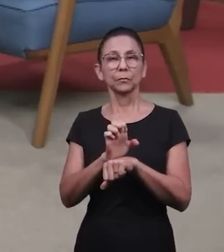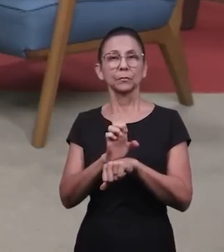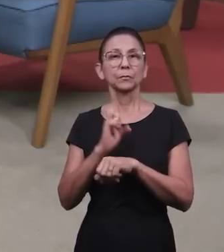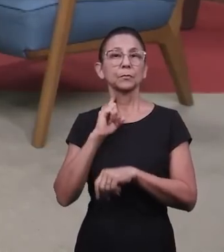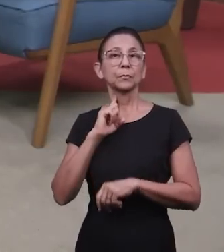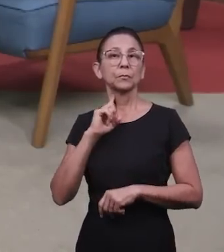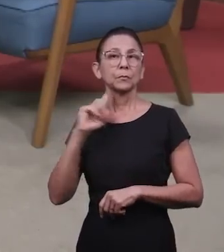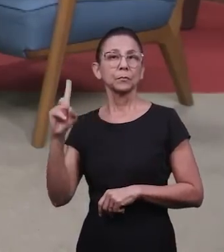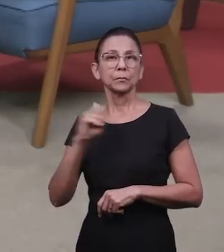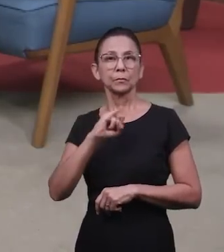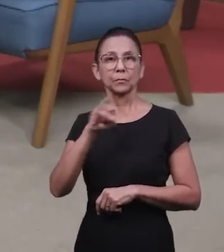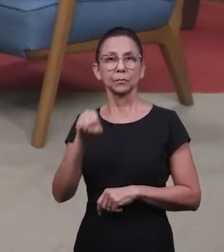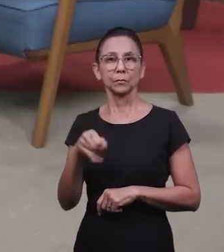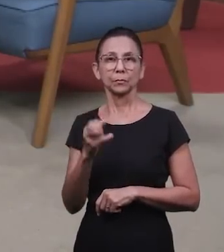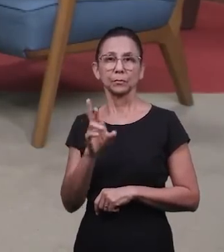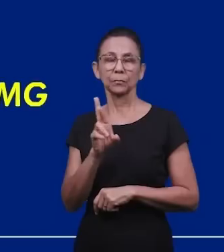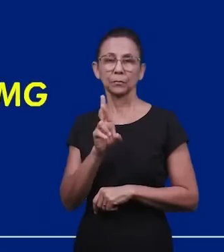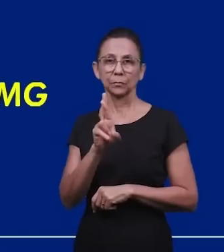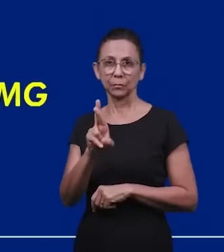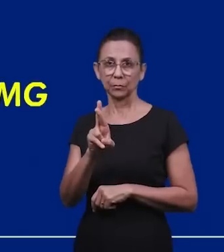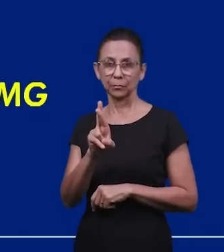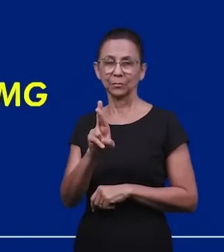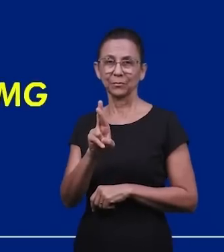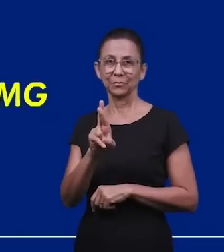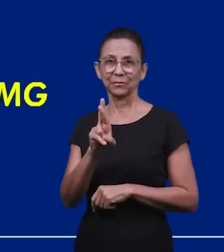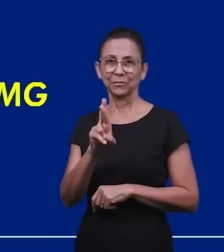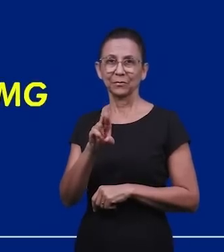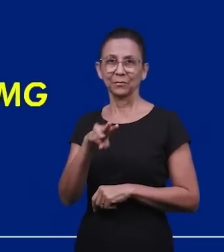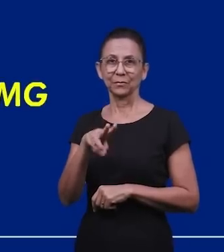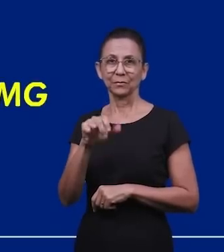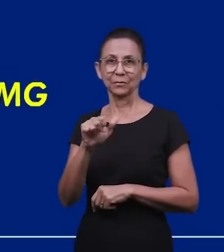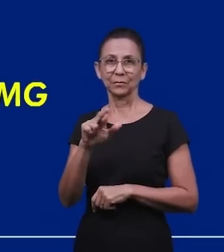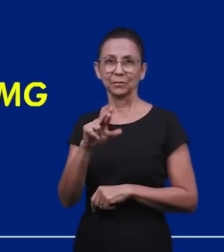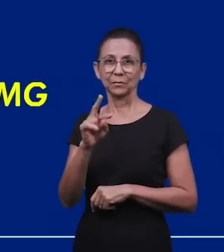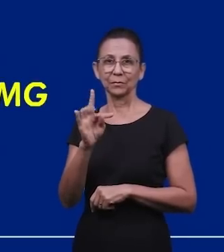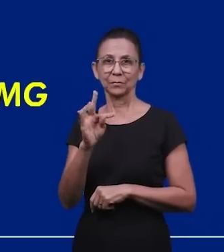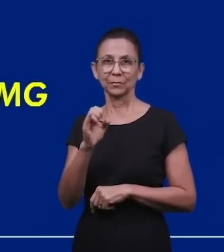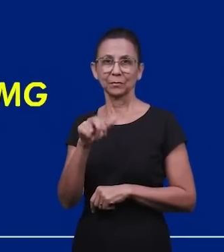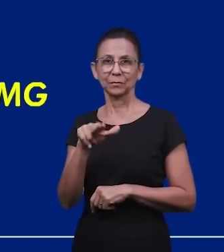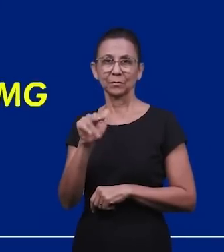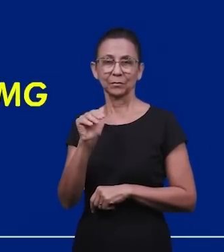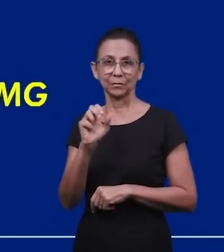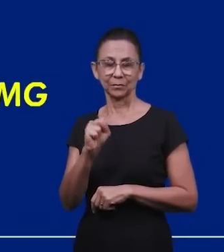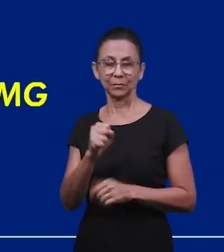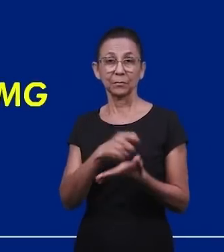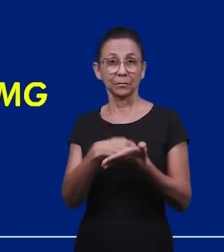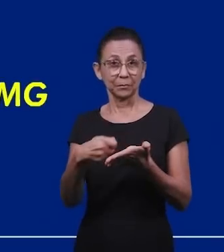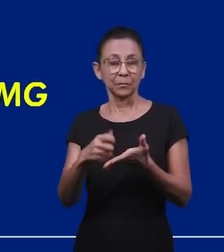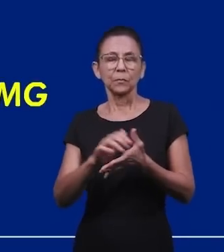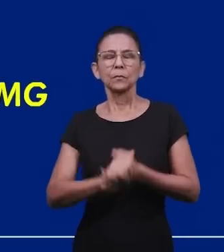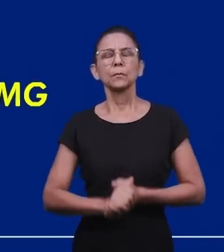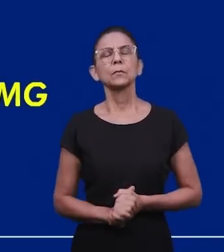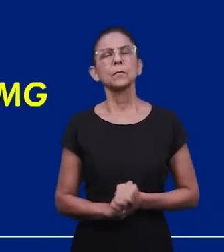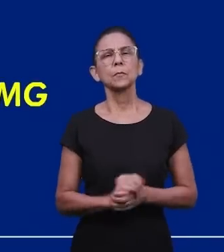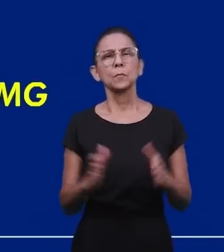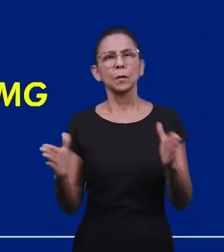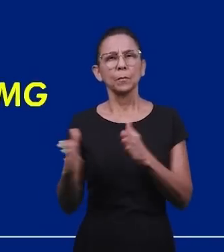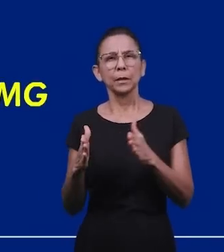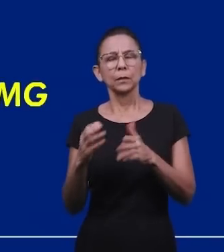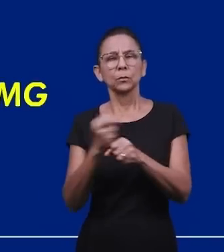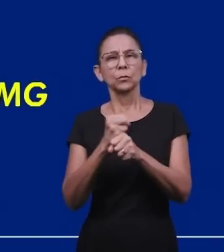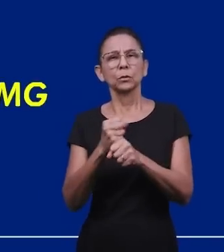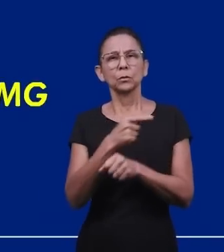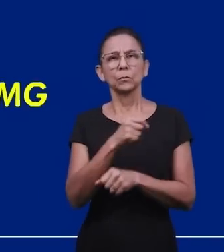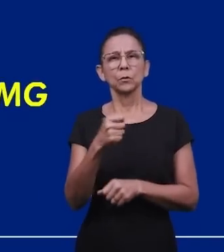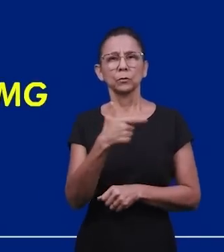estado de Minas Gerais. Júlio Eymar de Rodrigues Martins, ele escreveu o seguinte, ele mandou por escrito a participação dele. Durante o ano